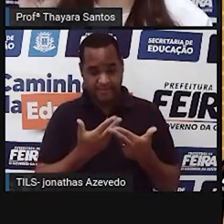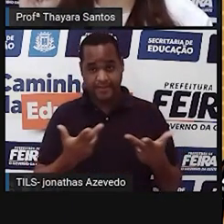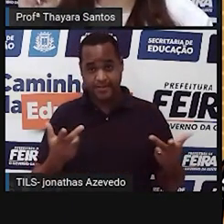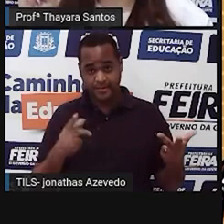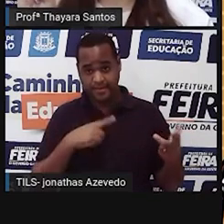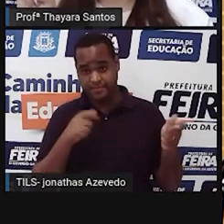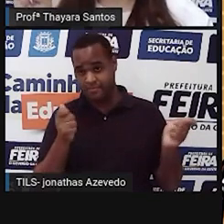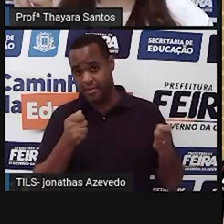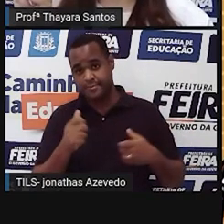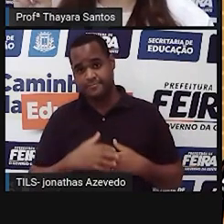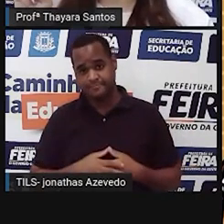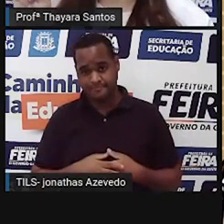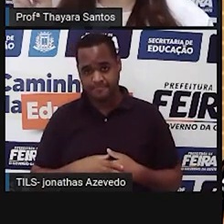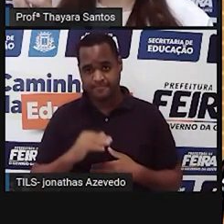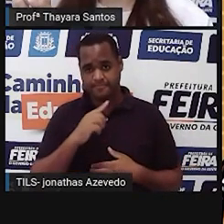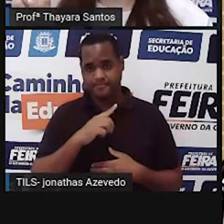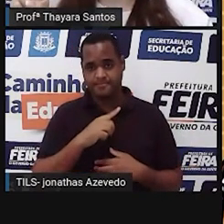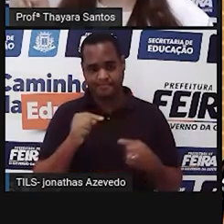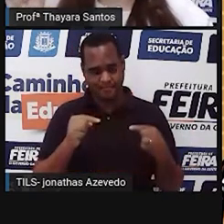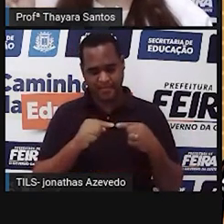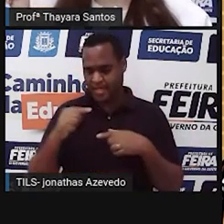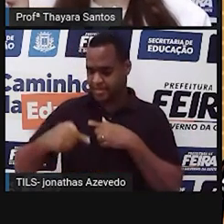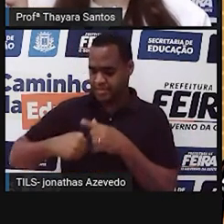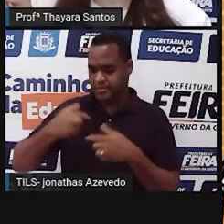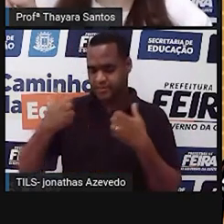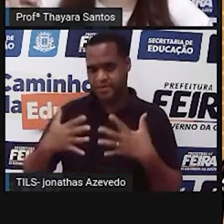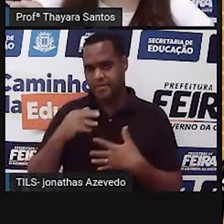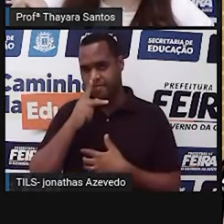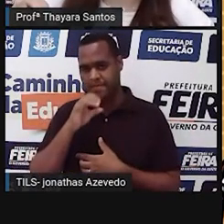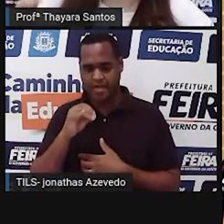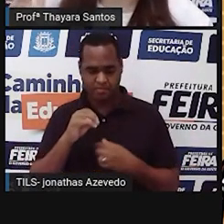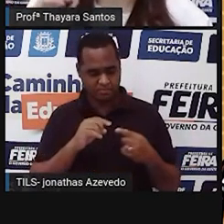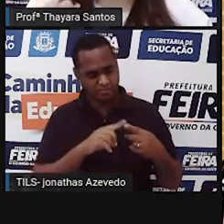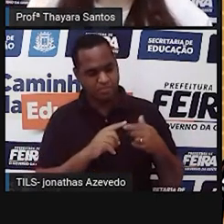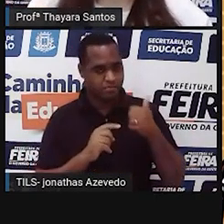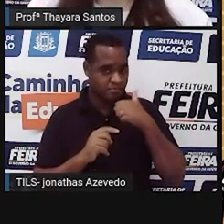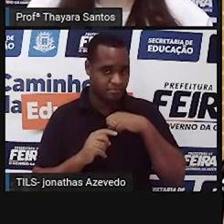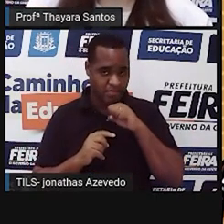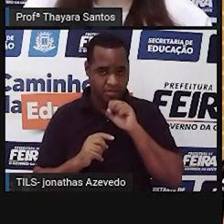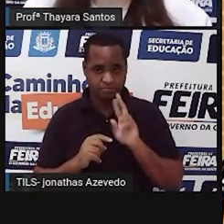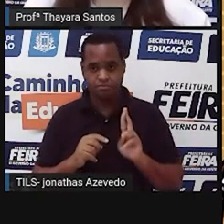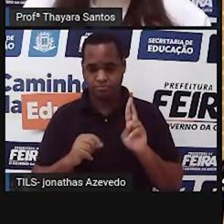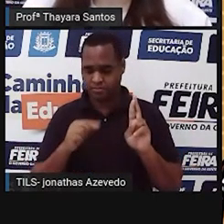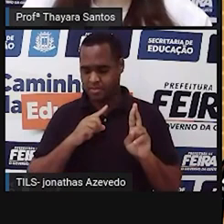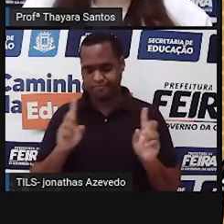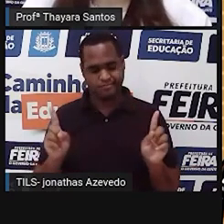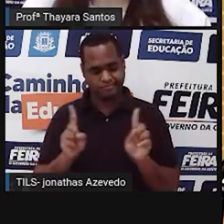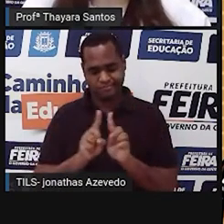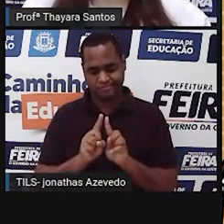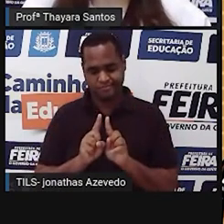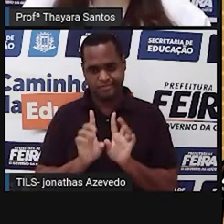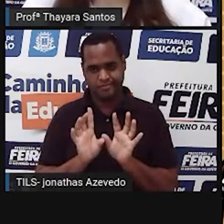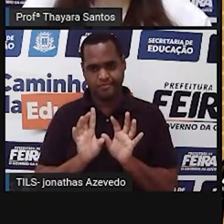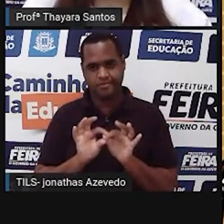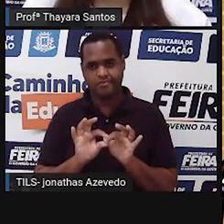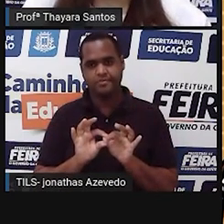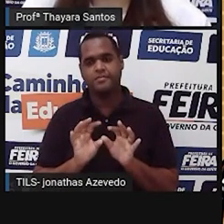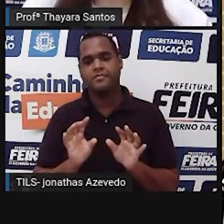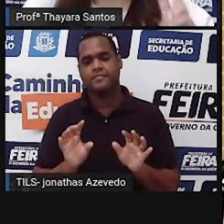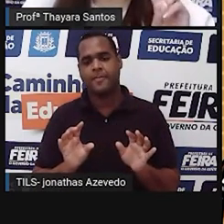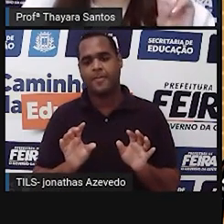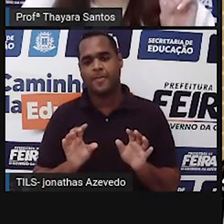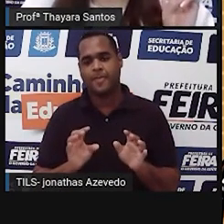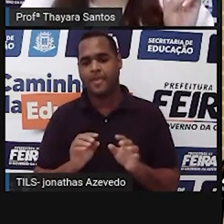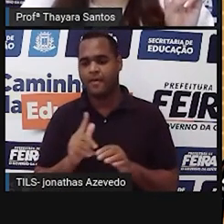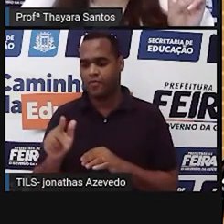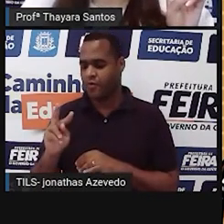eu tenho que ter esse mesmo gene duas vezes, herdado do pai e herdado da mãe, certo? Então, uma pessoa homozigota